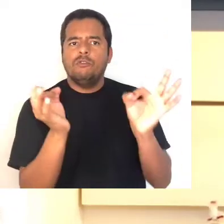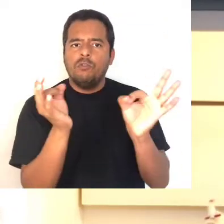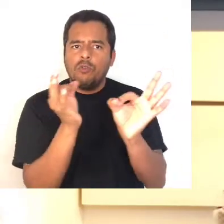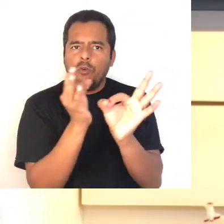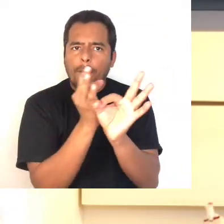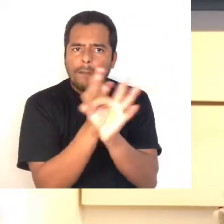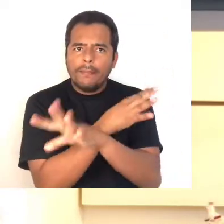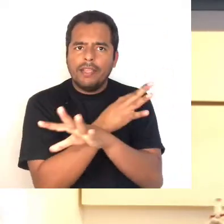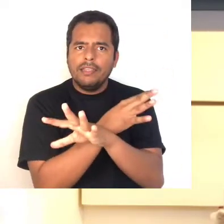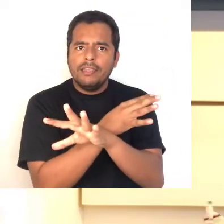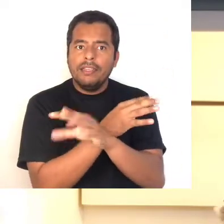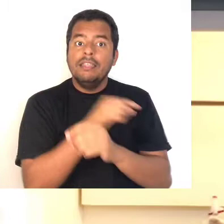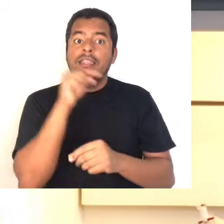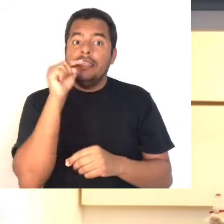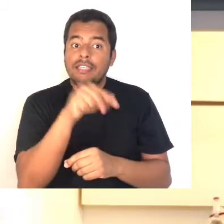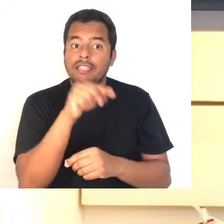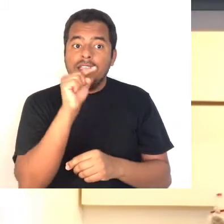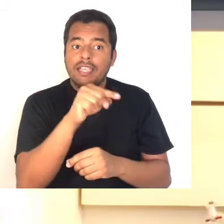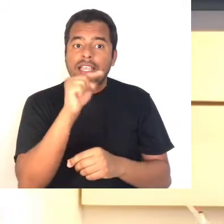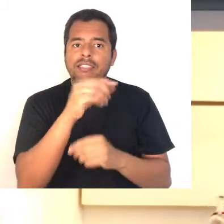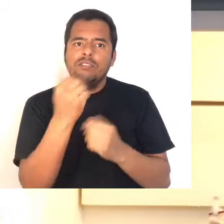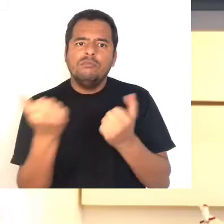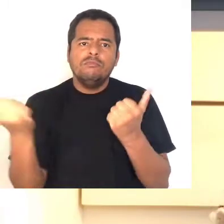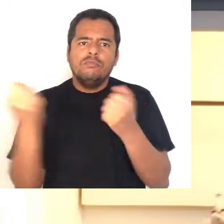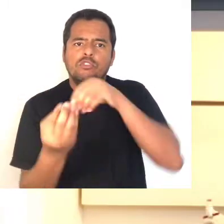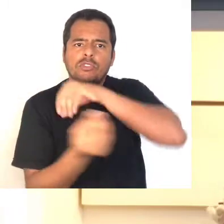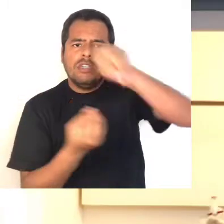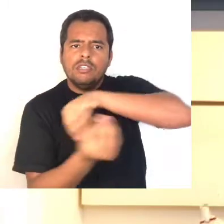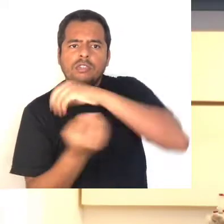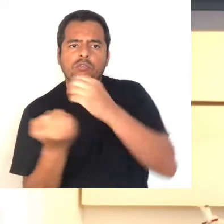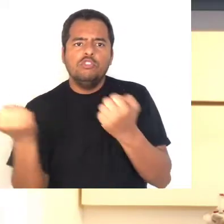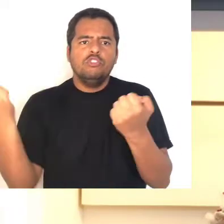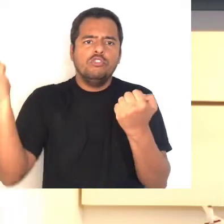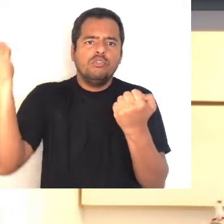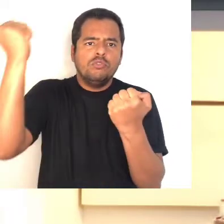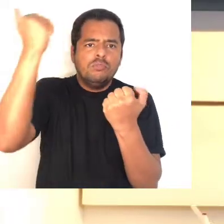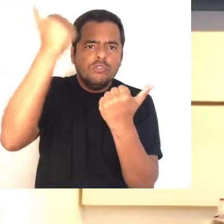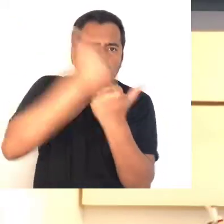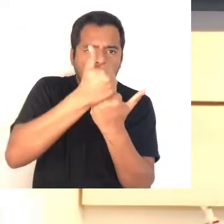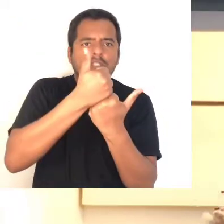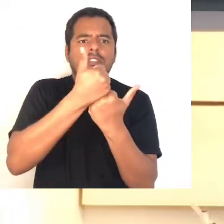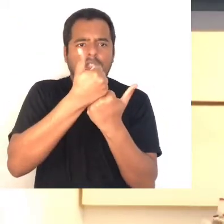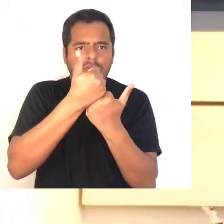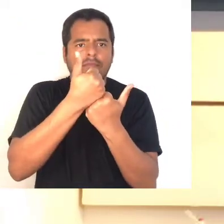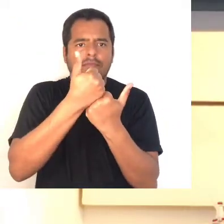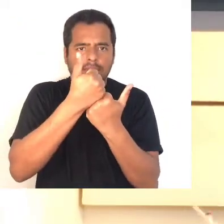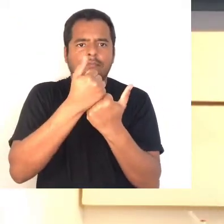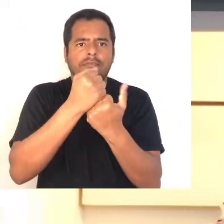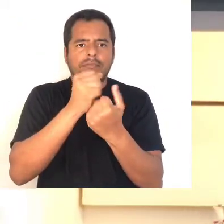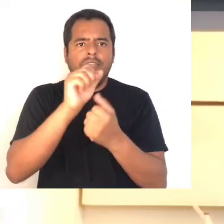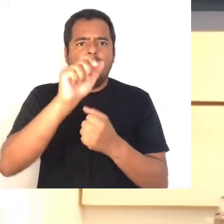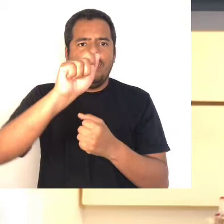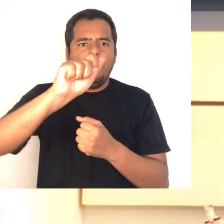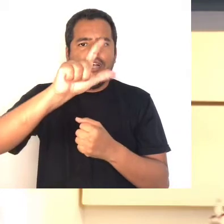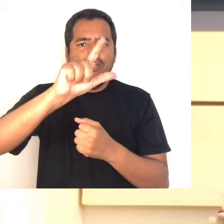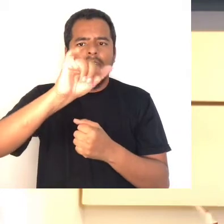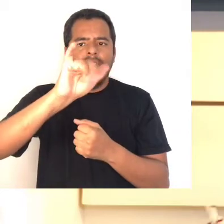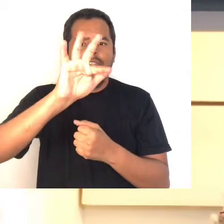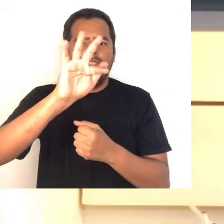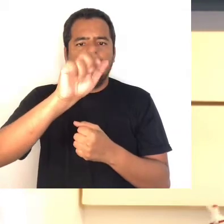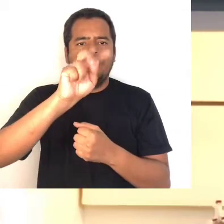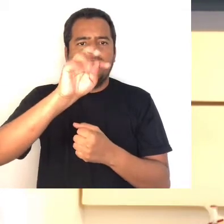reação completa. E essa reação é uma reação de substituição nucleofílica